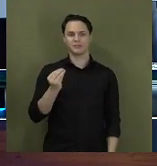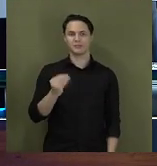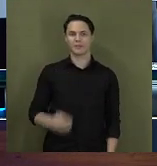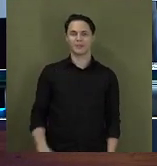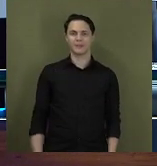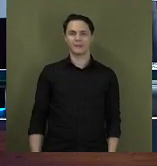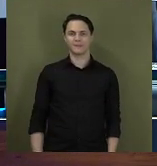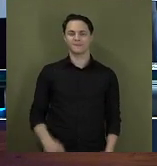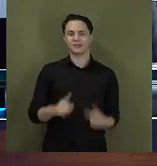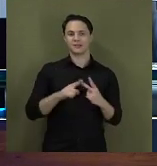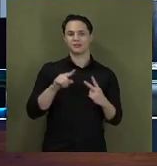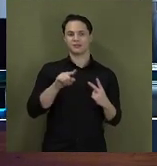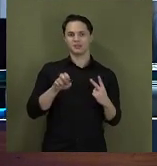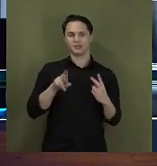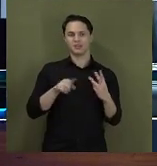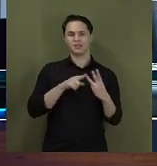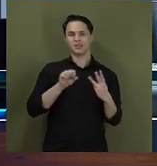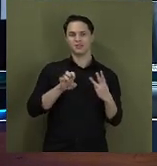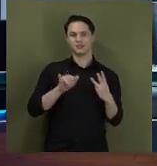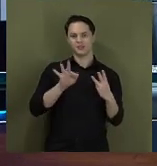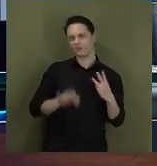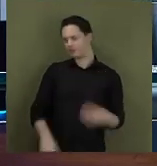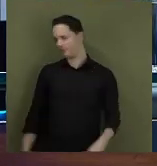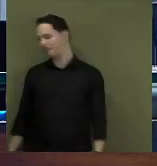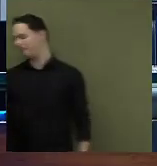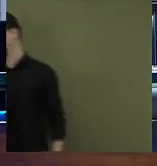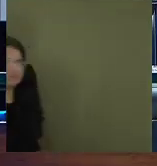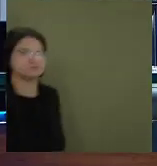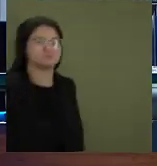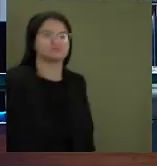Zequim e senador Seife. Senhor presidente,